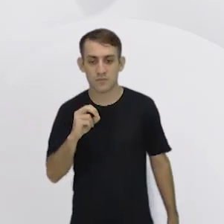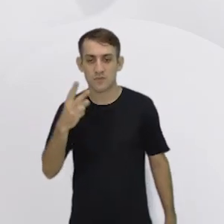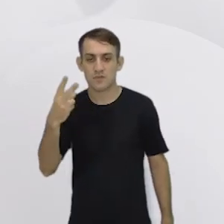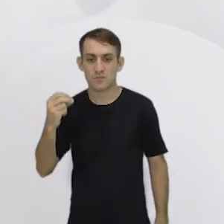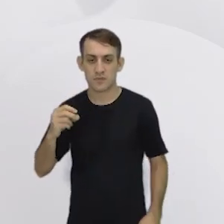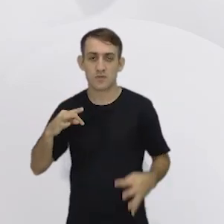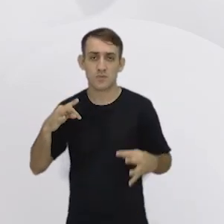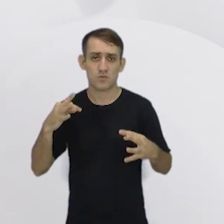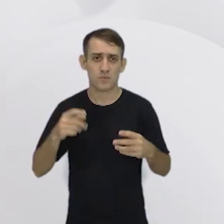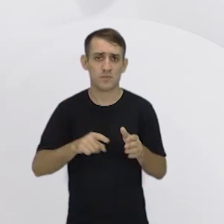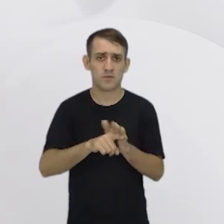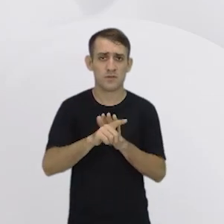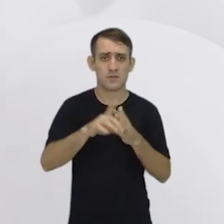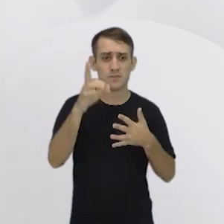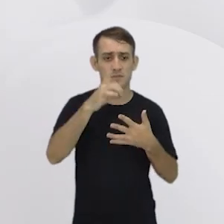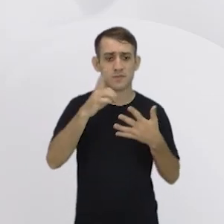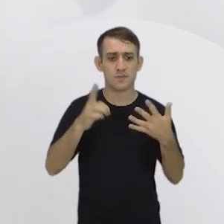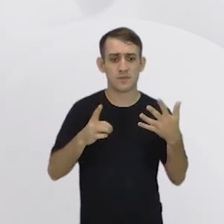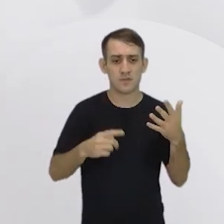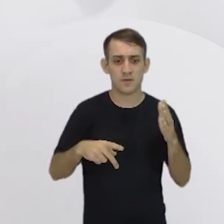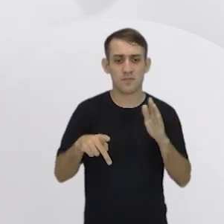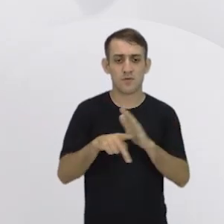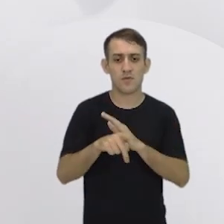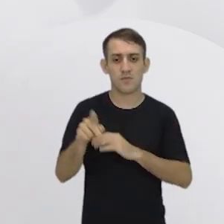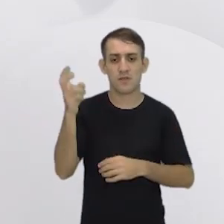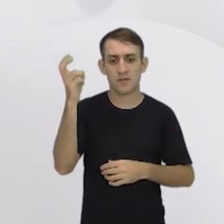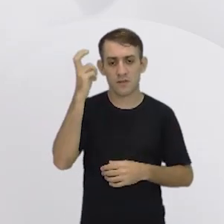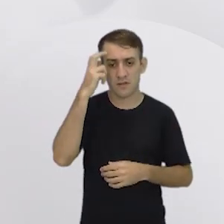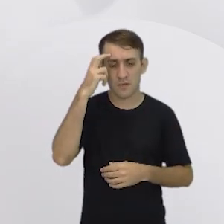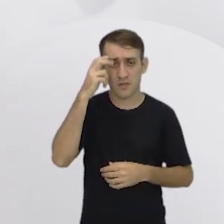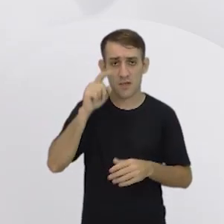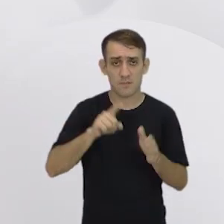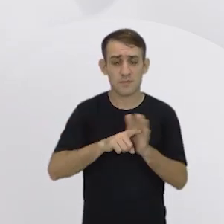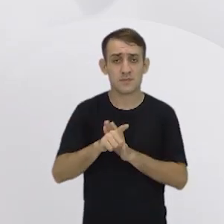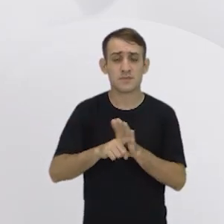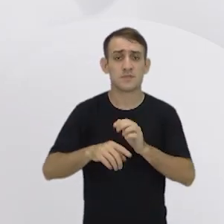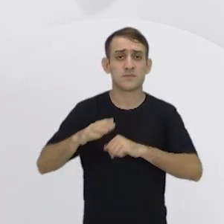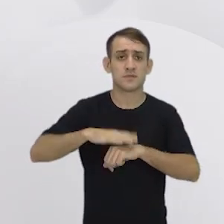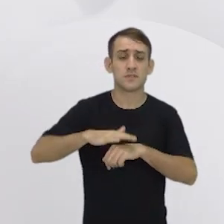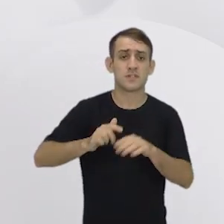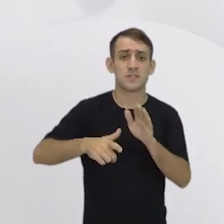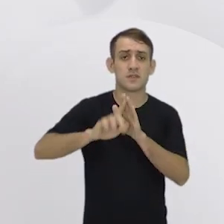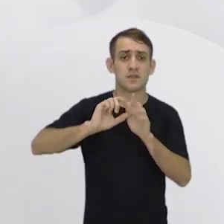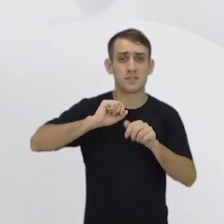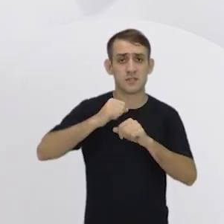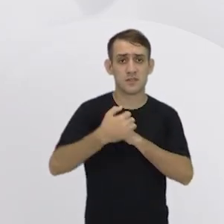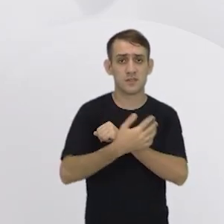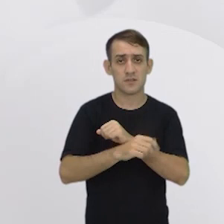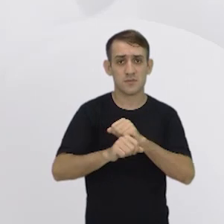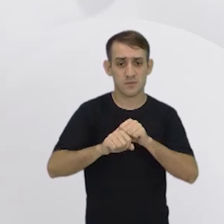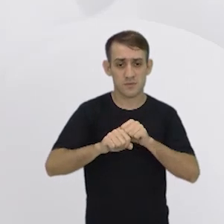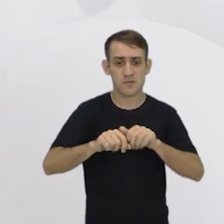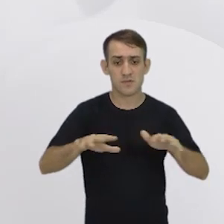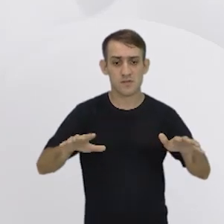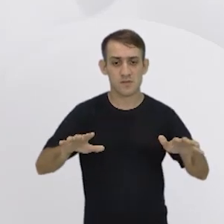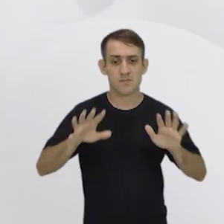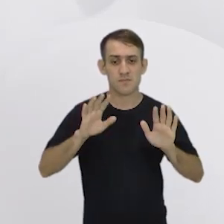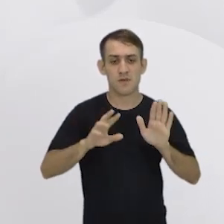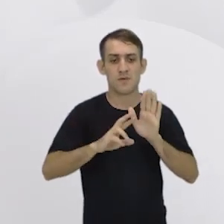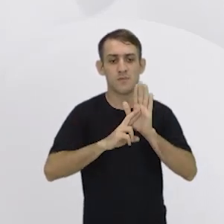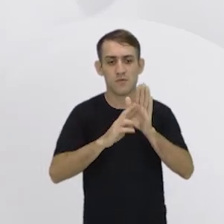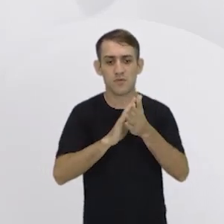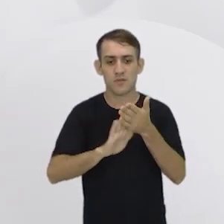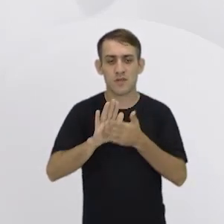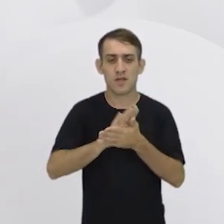coleta de dados foi encomendada ao Ibope Inteligência. A pesquisa foi feita antes da pandemia do novo coronavírus, não refletindo,